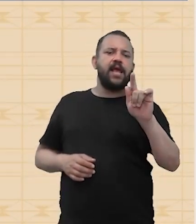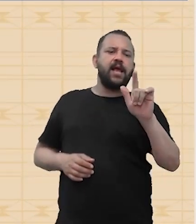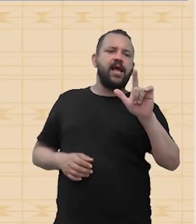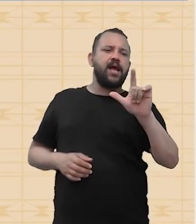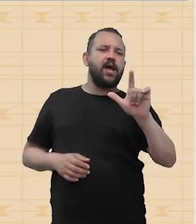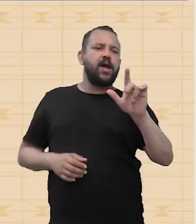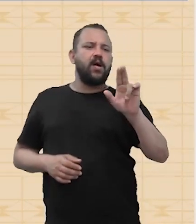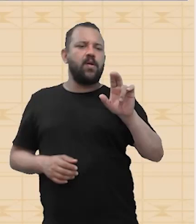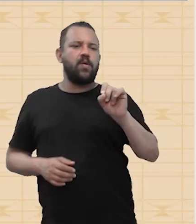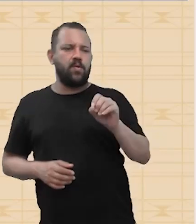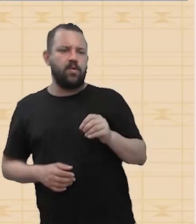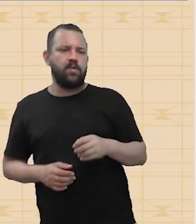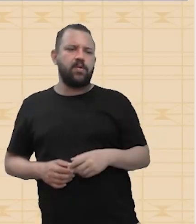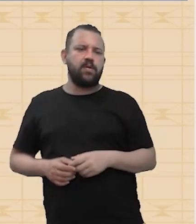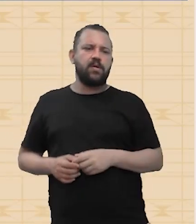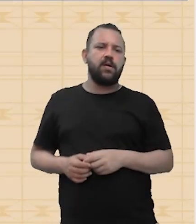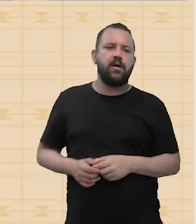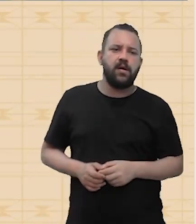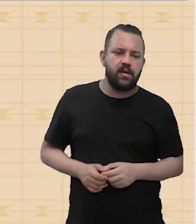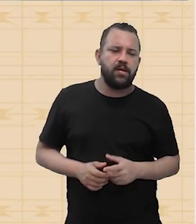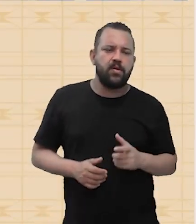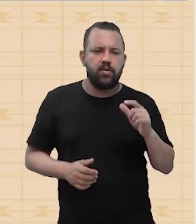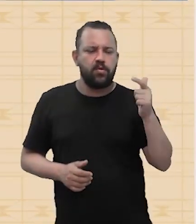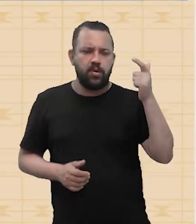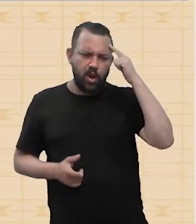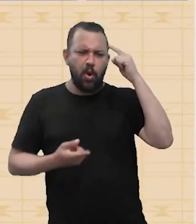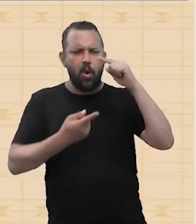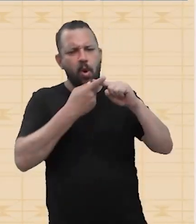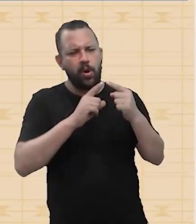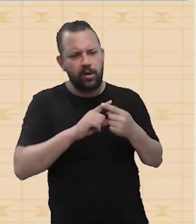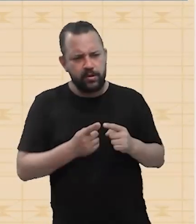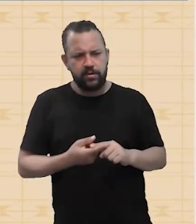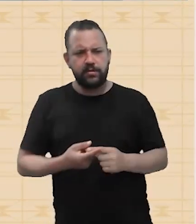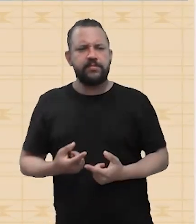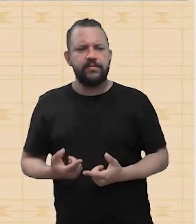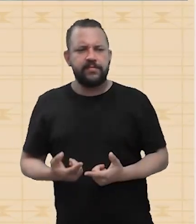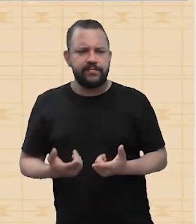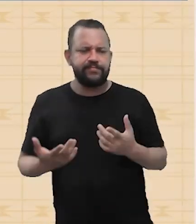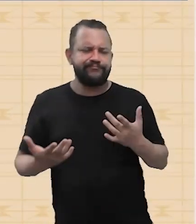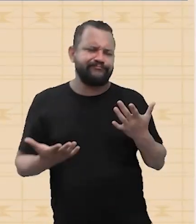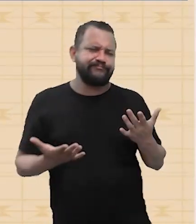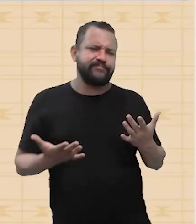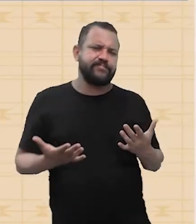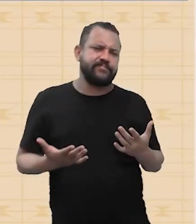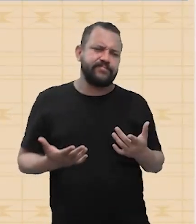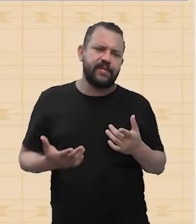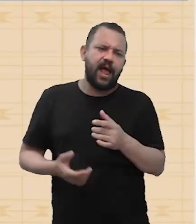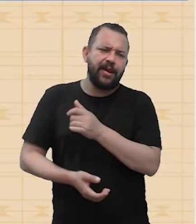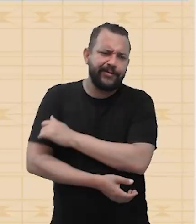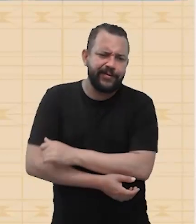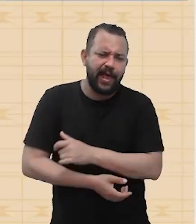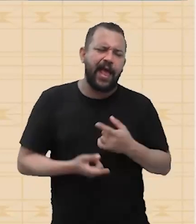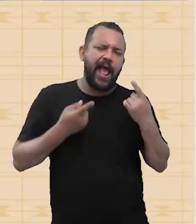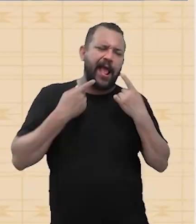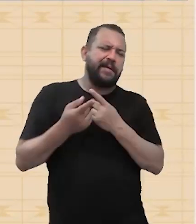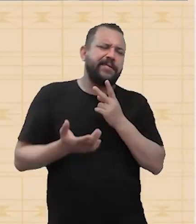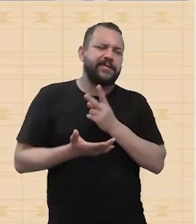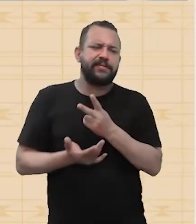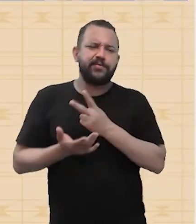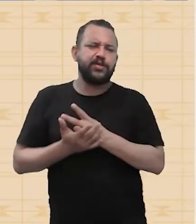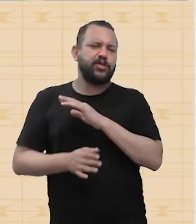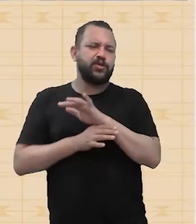gelo, não tem lógica. Ô, Mequetrefe, deixa de ser assim, Mequetrefe. Tu fica reclamando também de tudo, Mequetrefe.